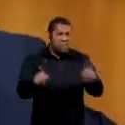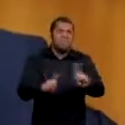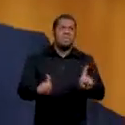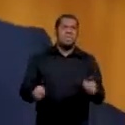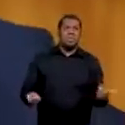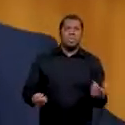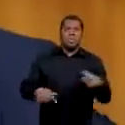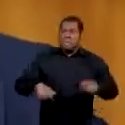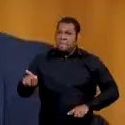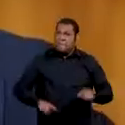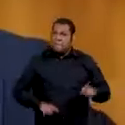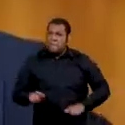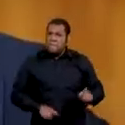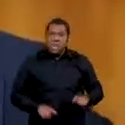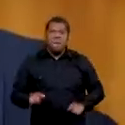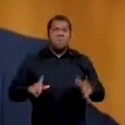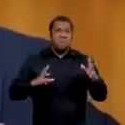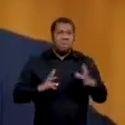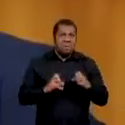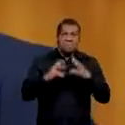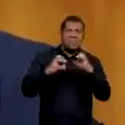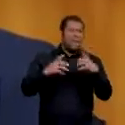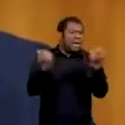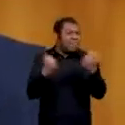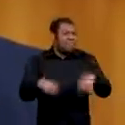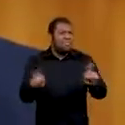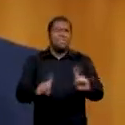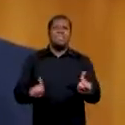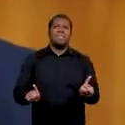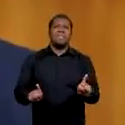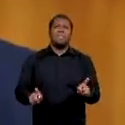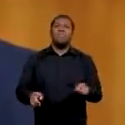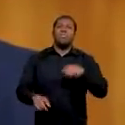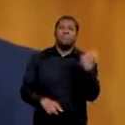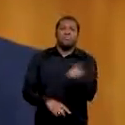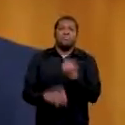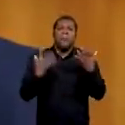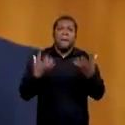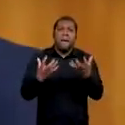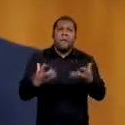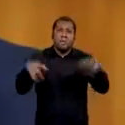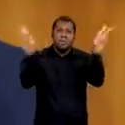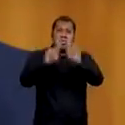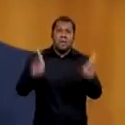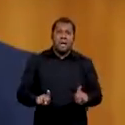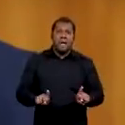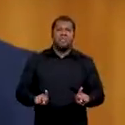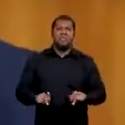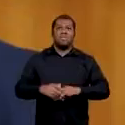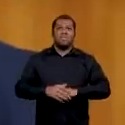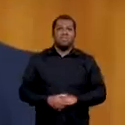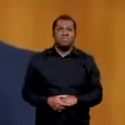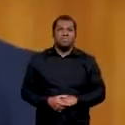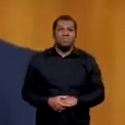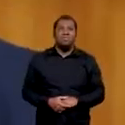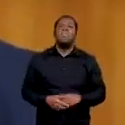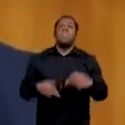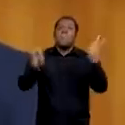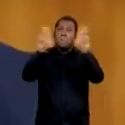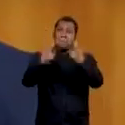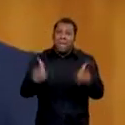primo, irmão não precisa brigar com irmão. Nós queremos paz. Pura e simplesmente, paz,